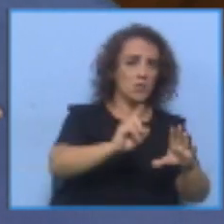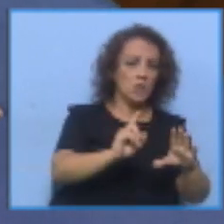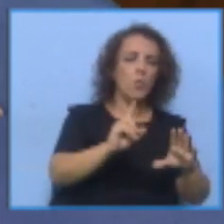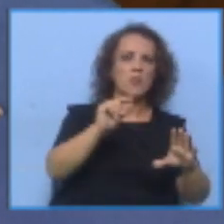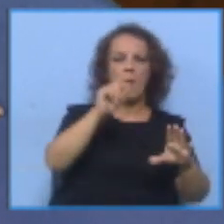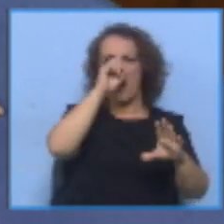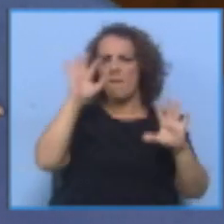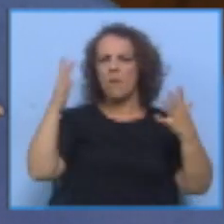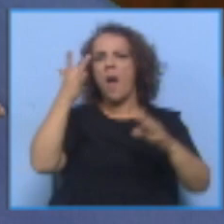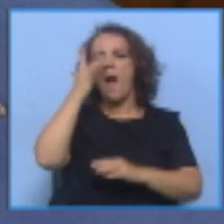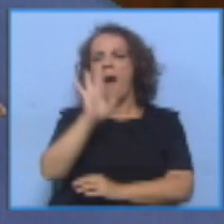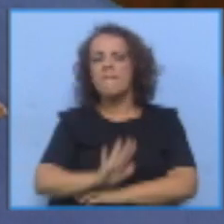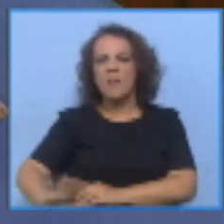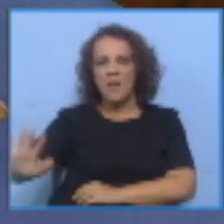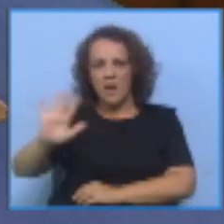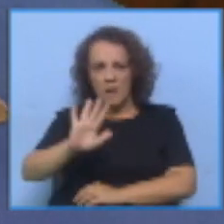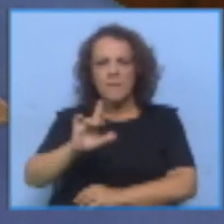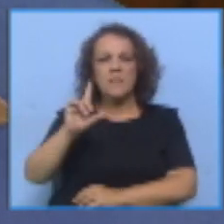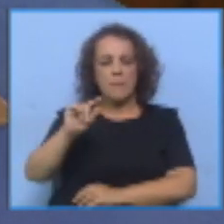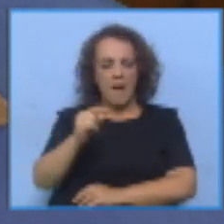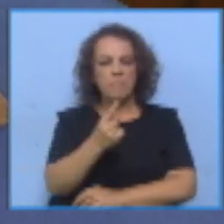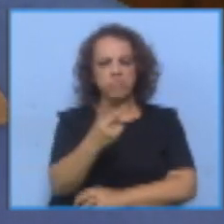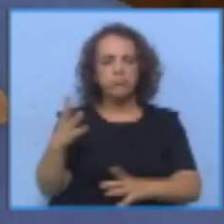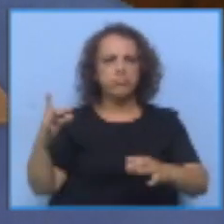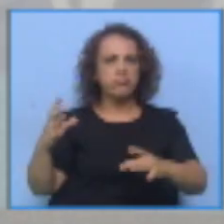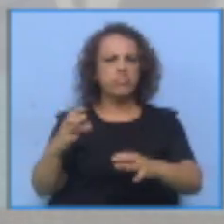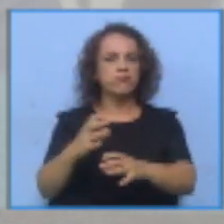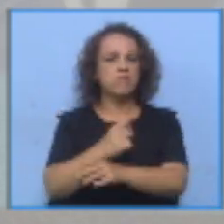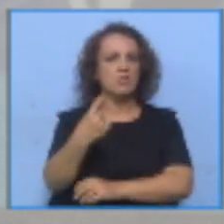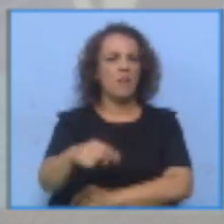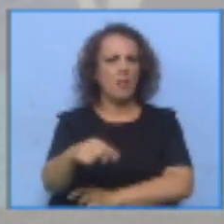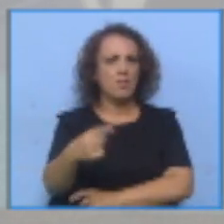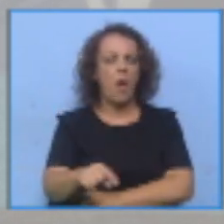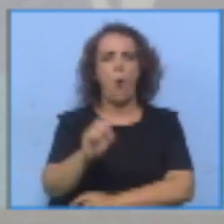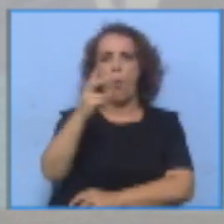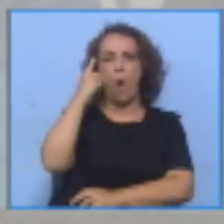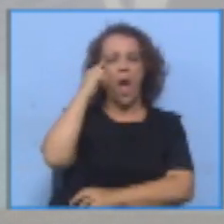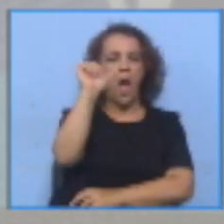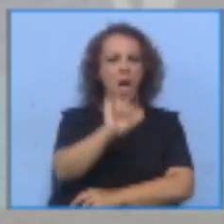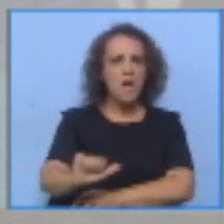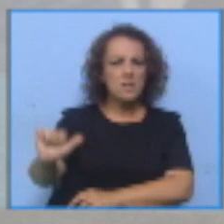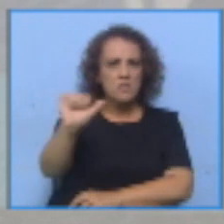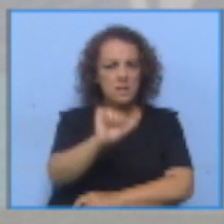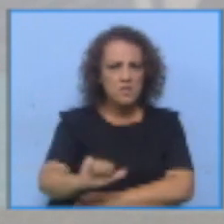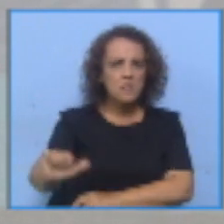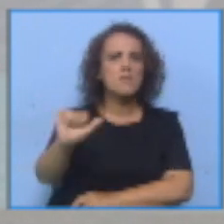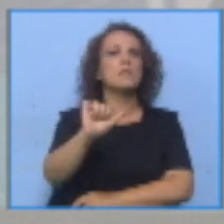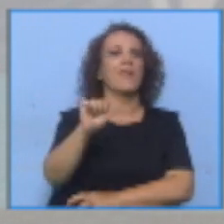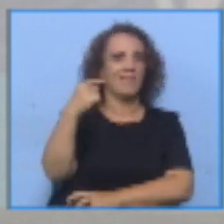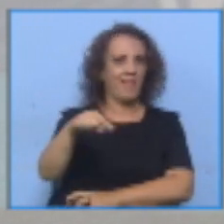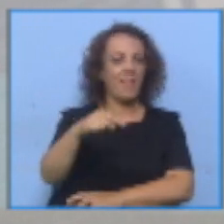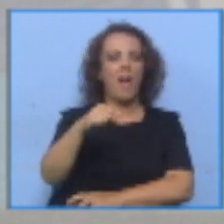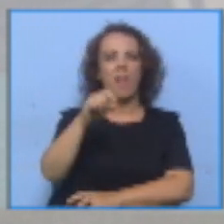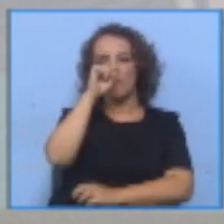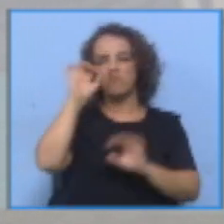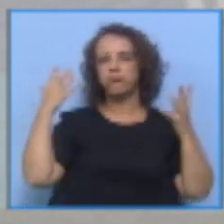das florestas africanas que também estão a ser, muitas delas, destruídas, ou da Ásia, que ali também temos algumas destas florestas